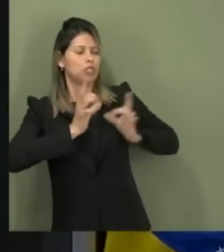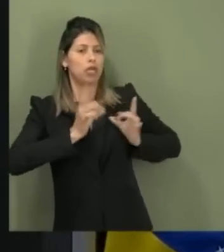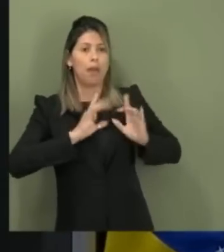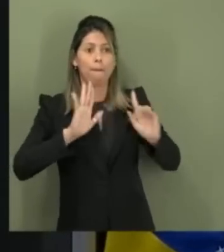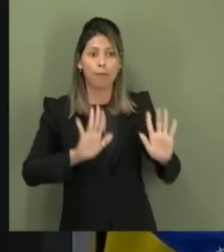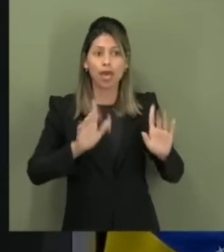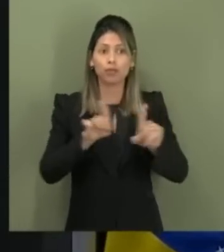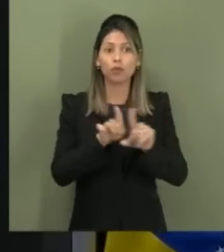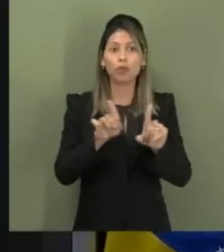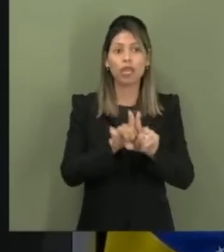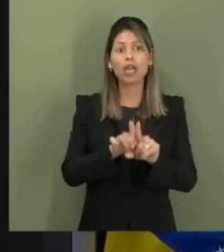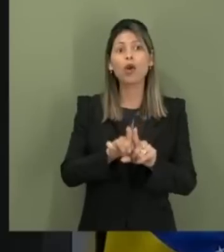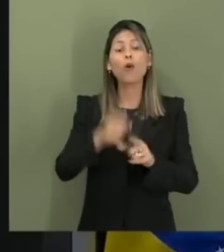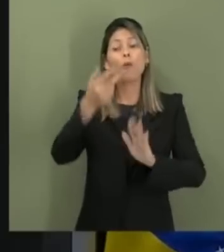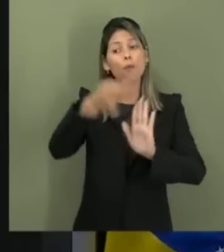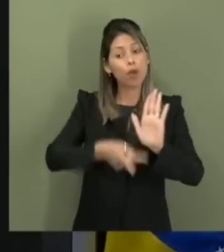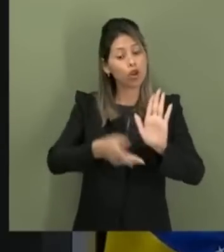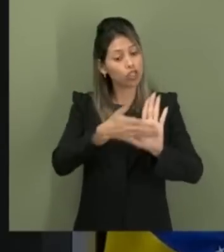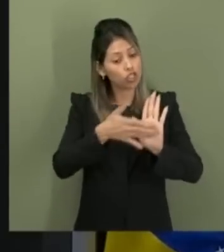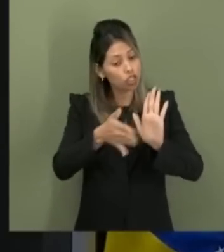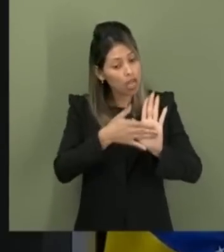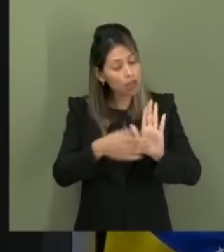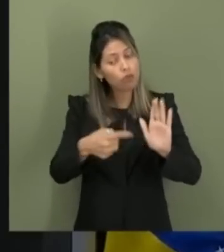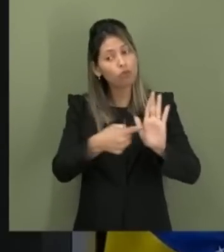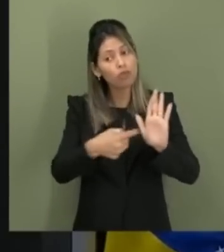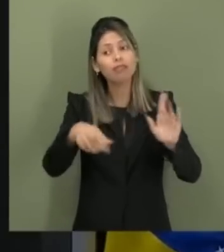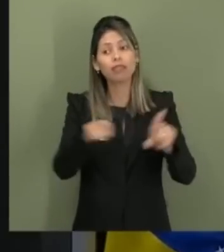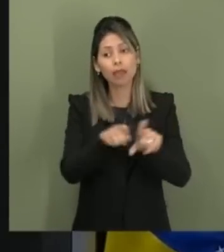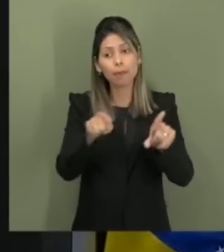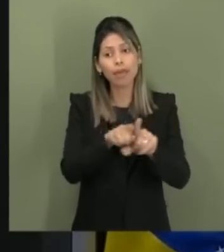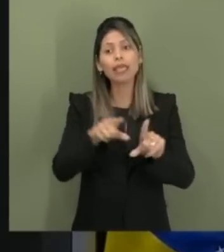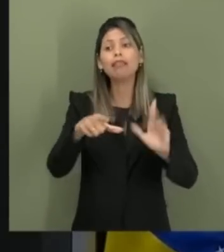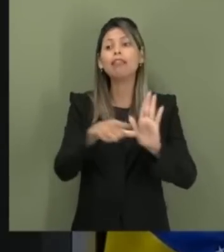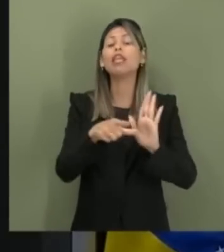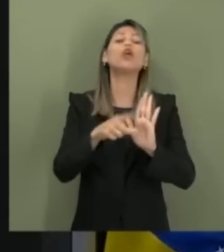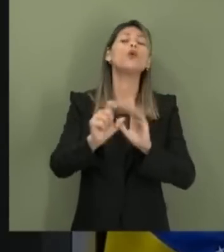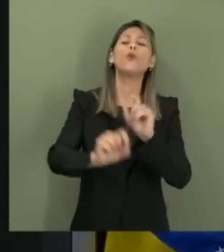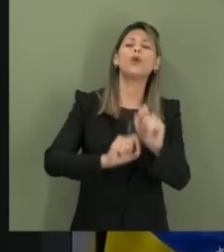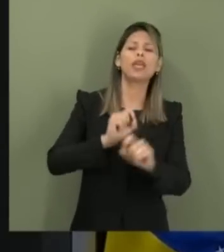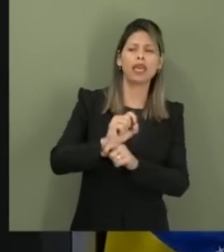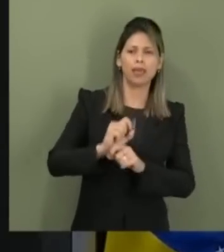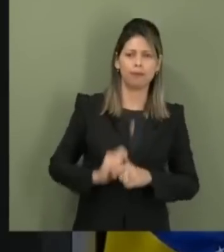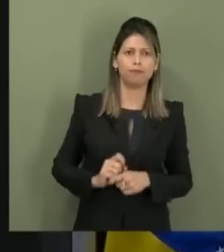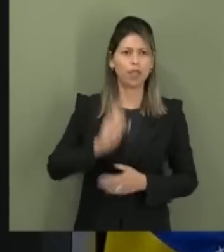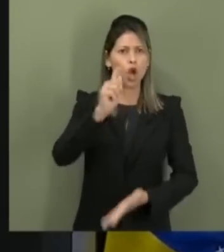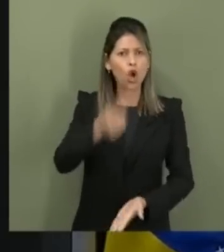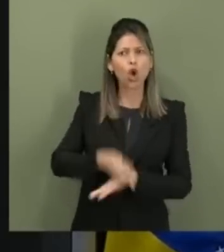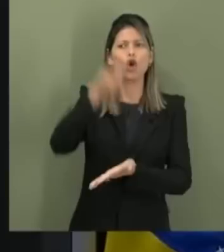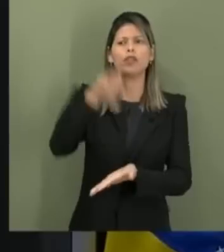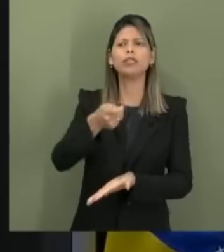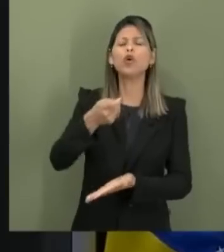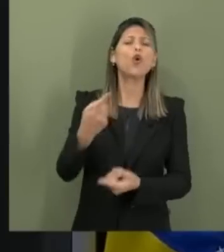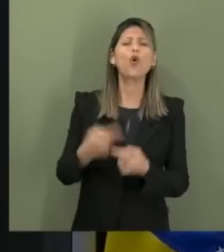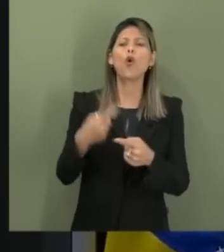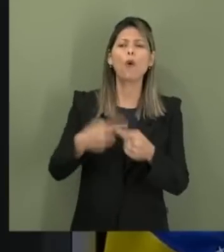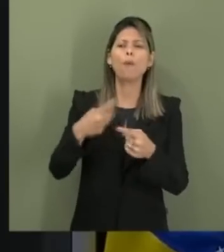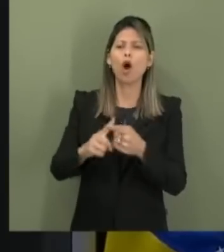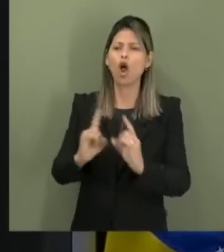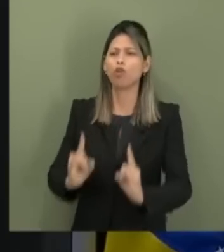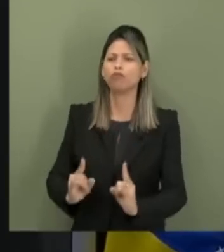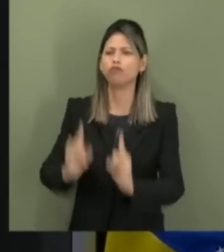que as condenações, as penas desses processos sejam iniciadas em presídio federal de segurança